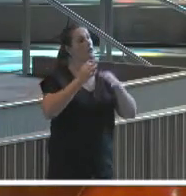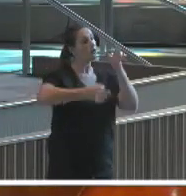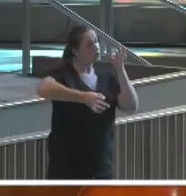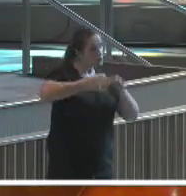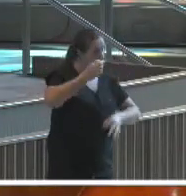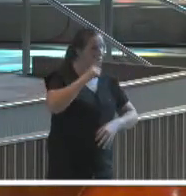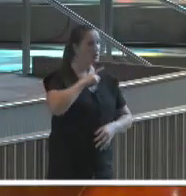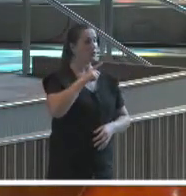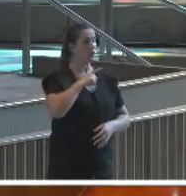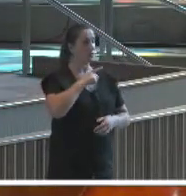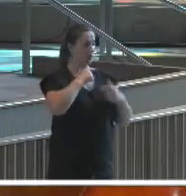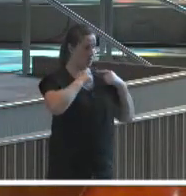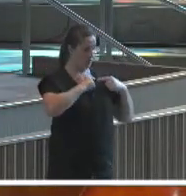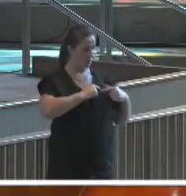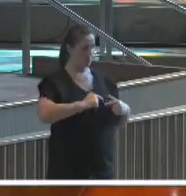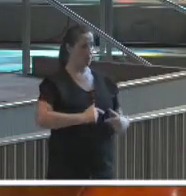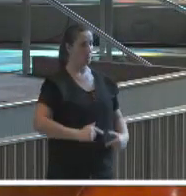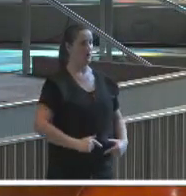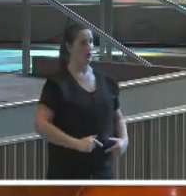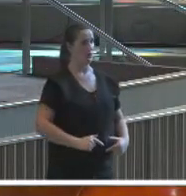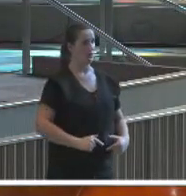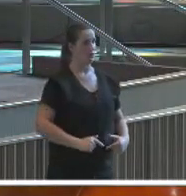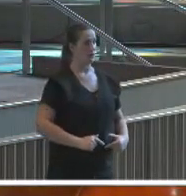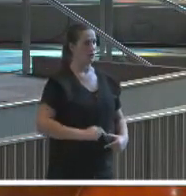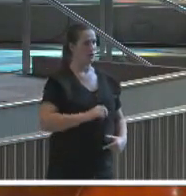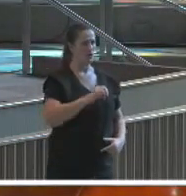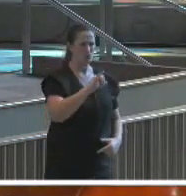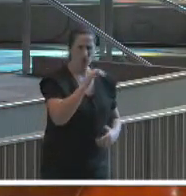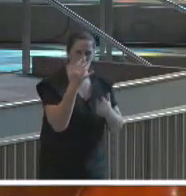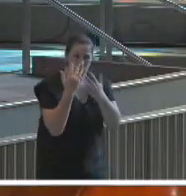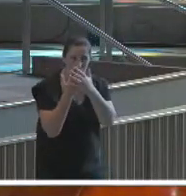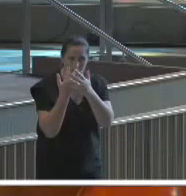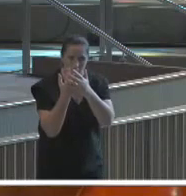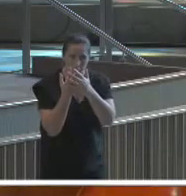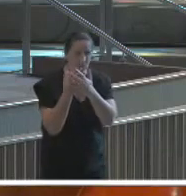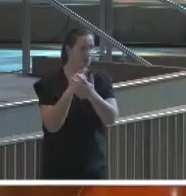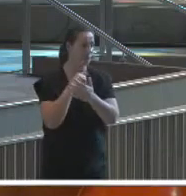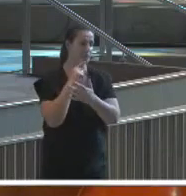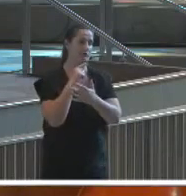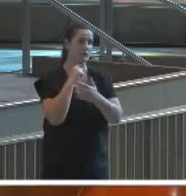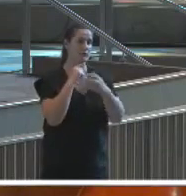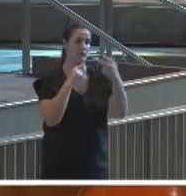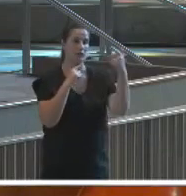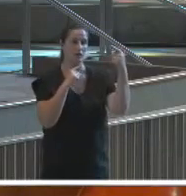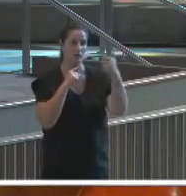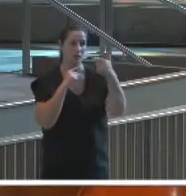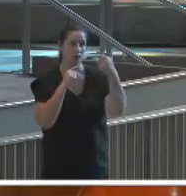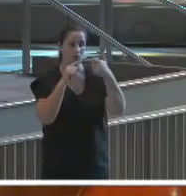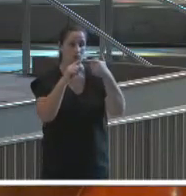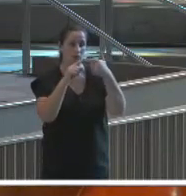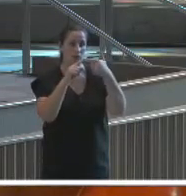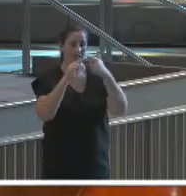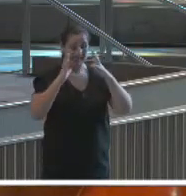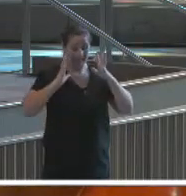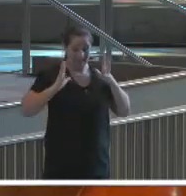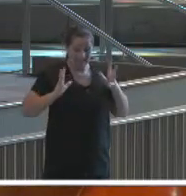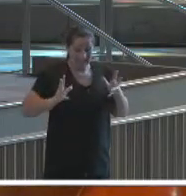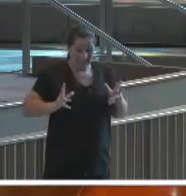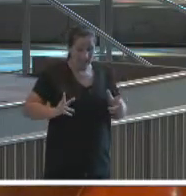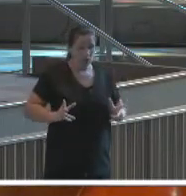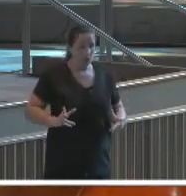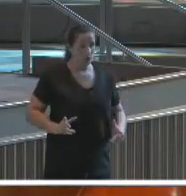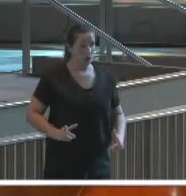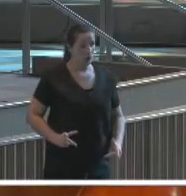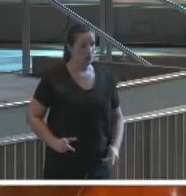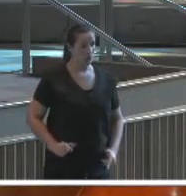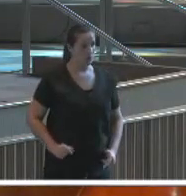injustiça. Mas não adianta só a confissão. A segunda coisa é santificação. Santificação quer